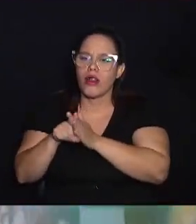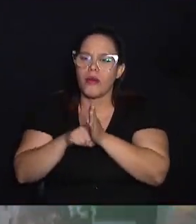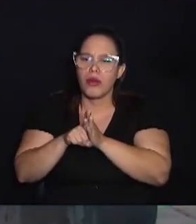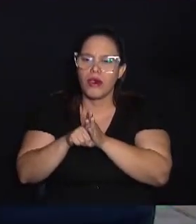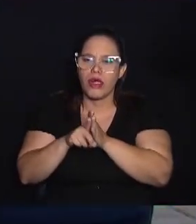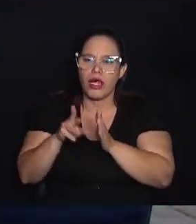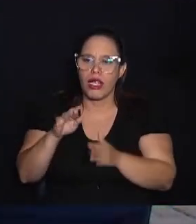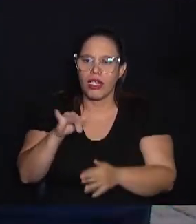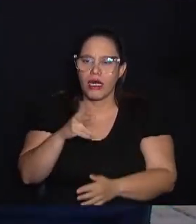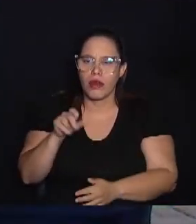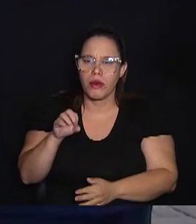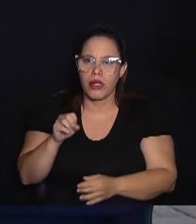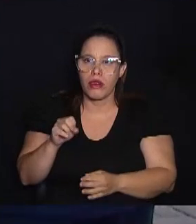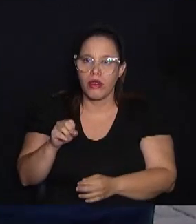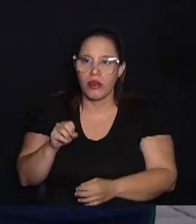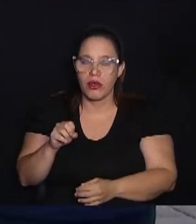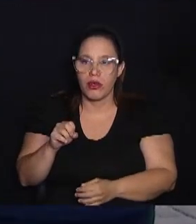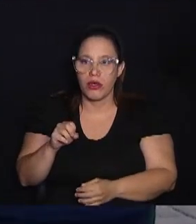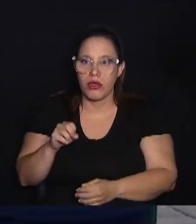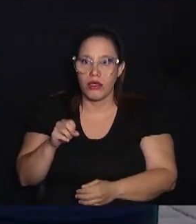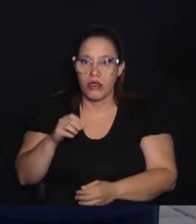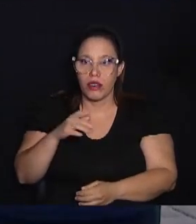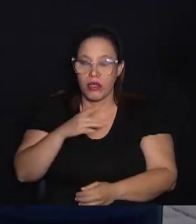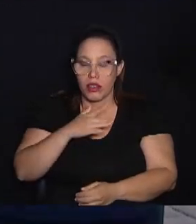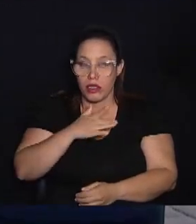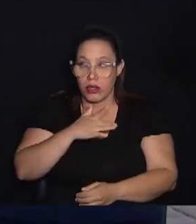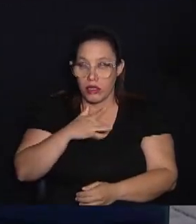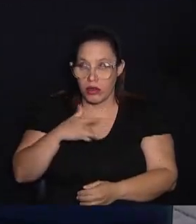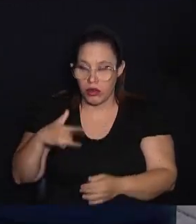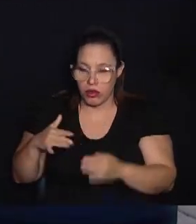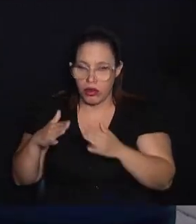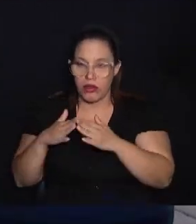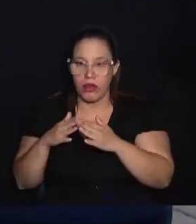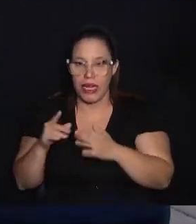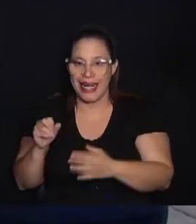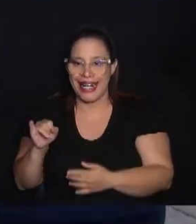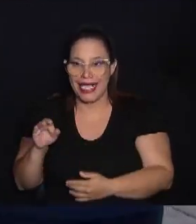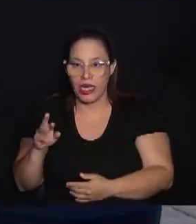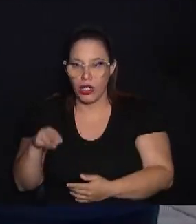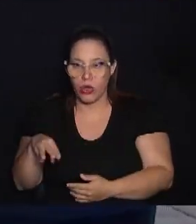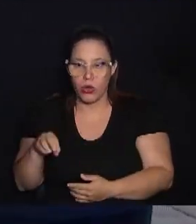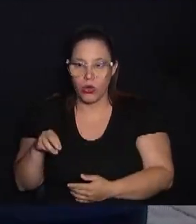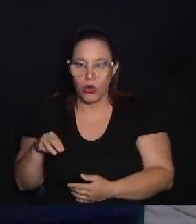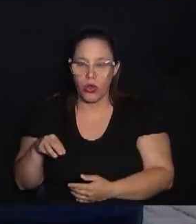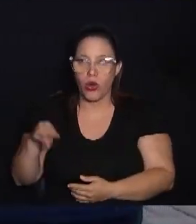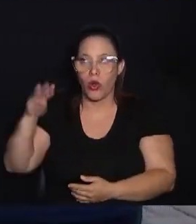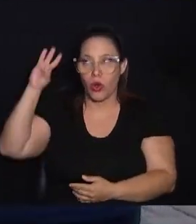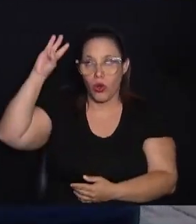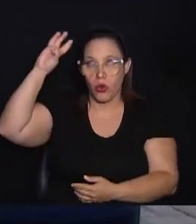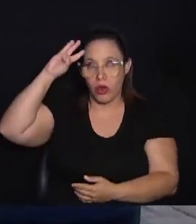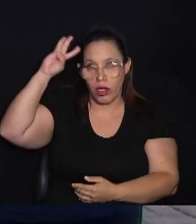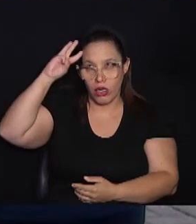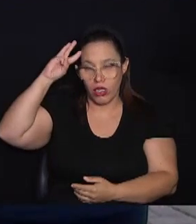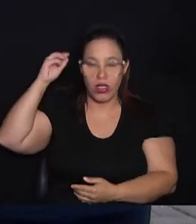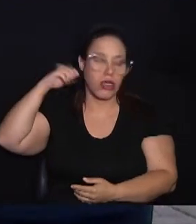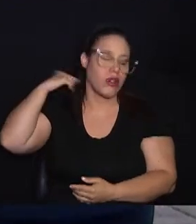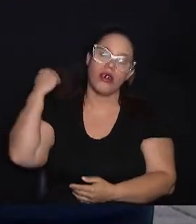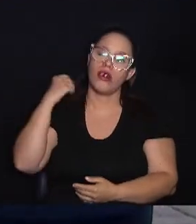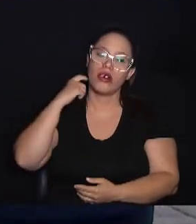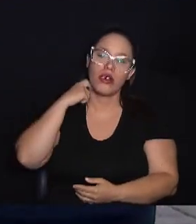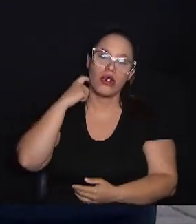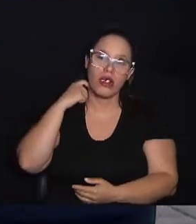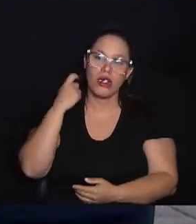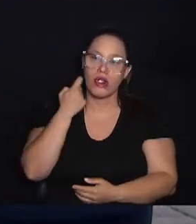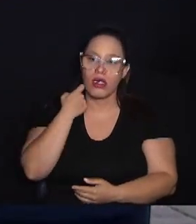unidades aqui no centro de saúde de Santa Odila o grupo de lanc é toda terça e sexta-feira às 8 horas da